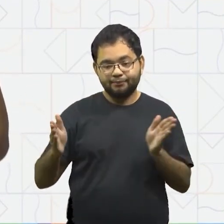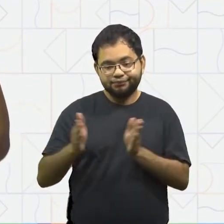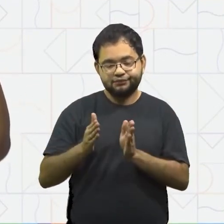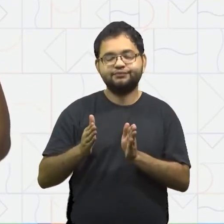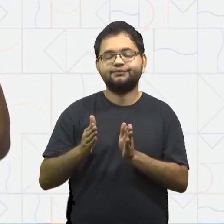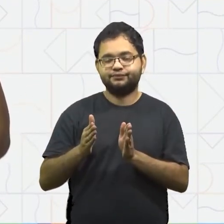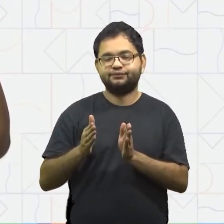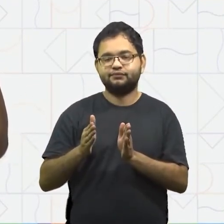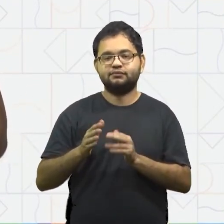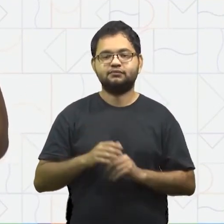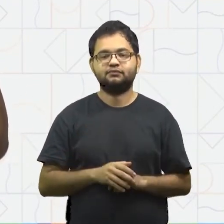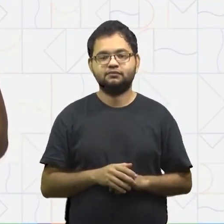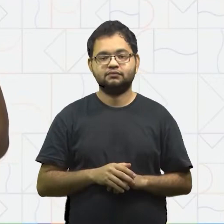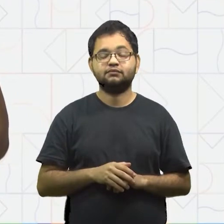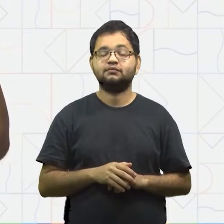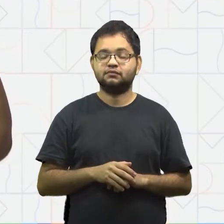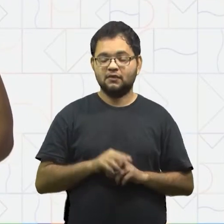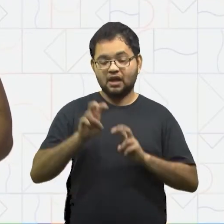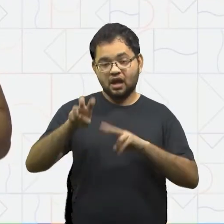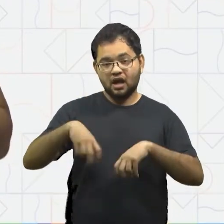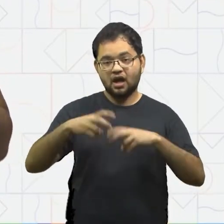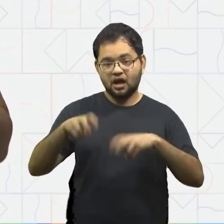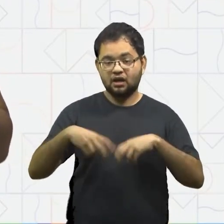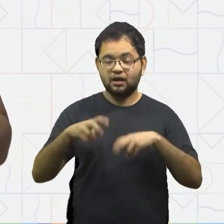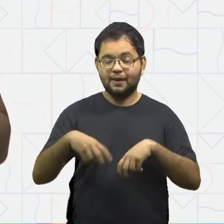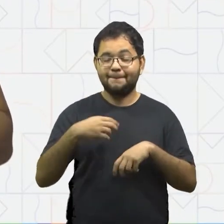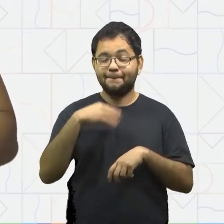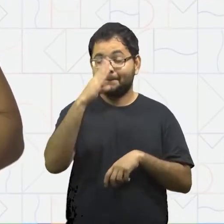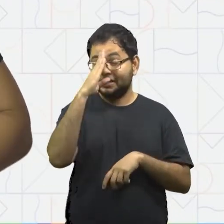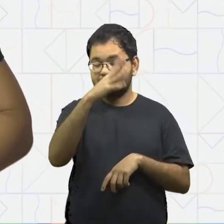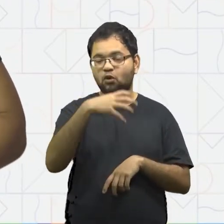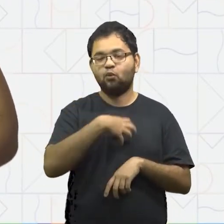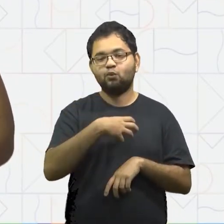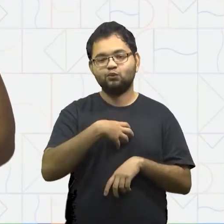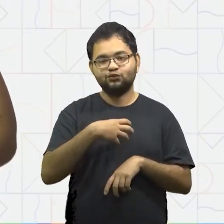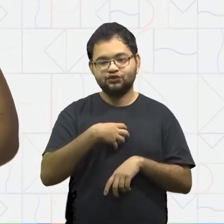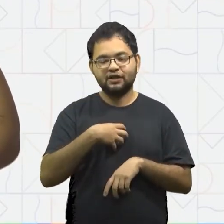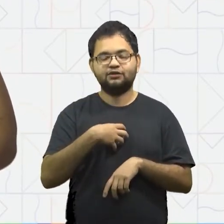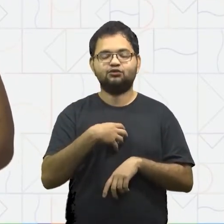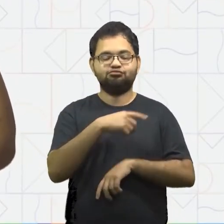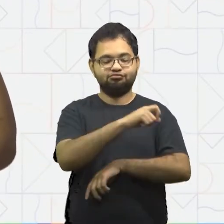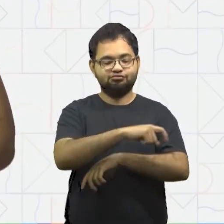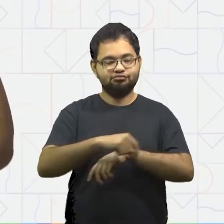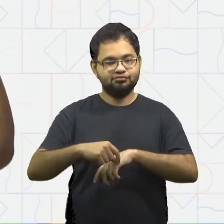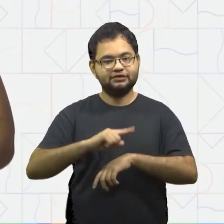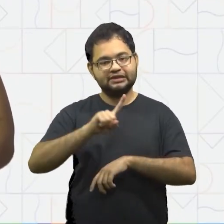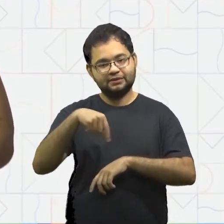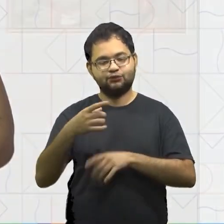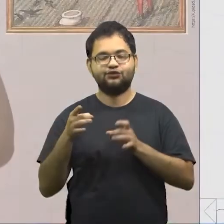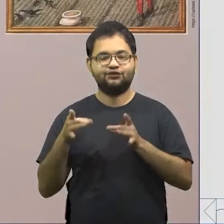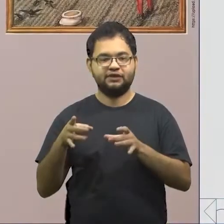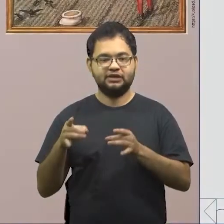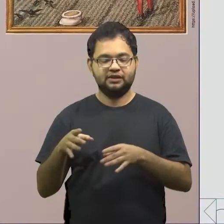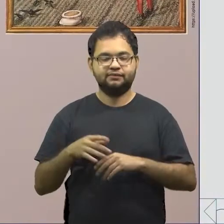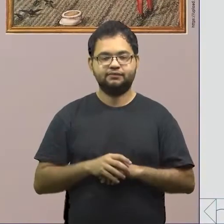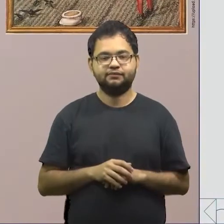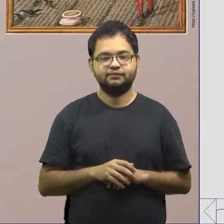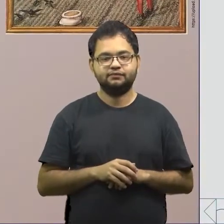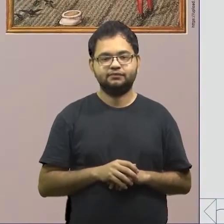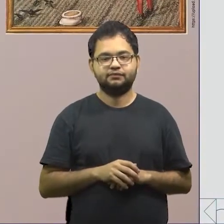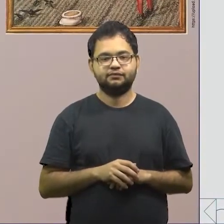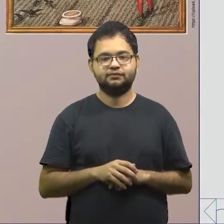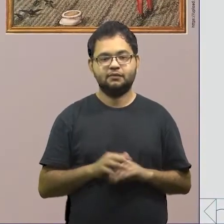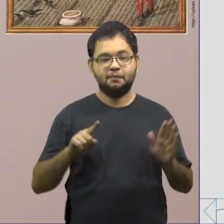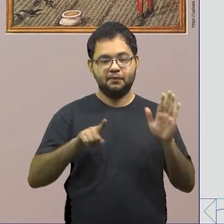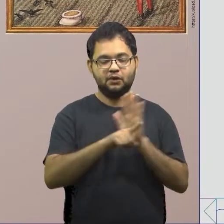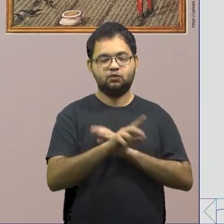naquela época as atividades agrícolas eram as principais fontes para a produção destinada ao comércio Então